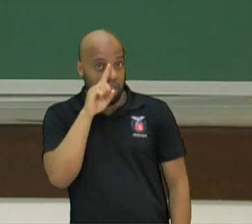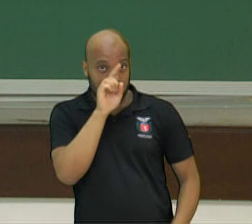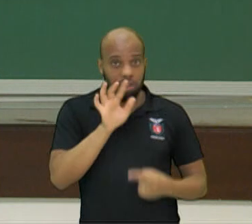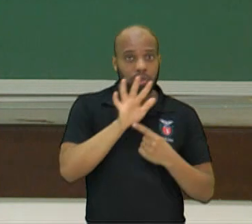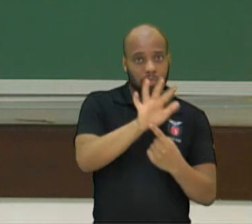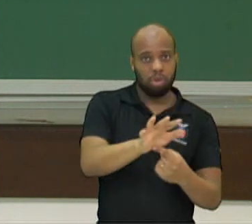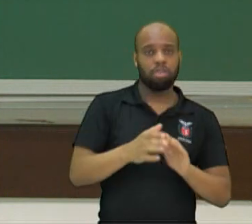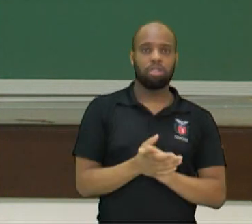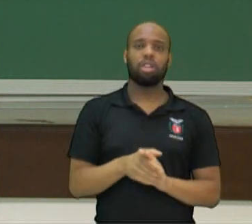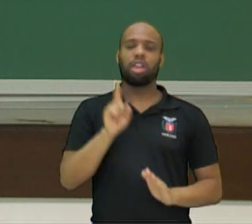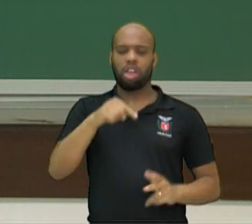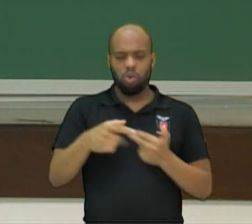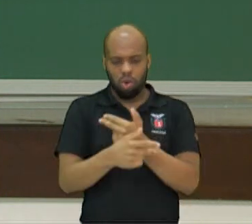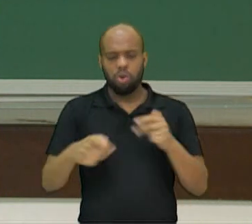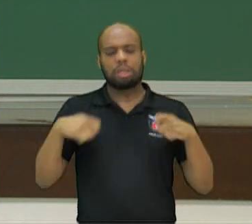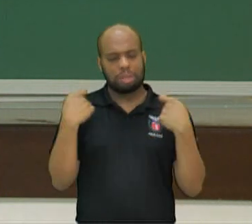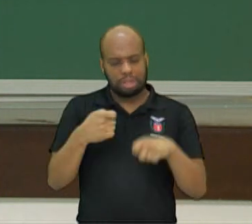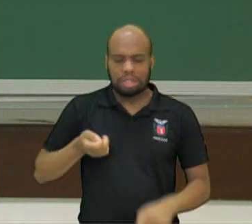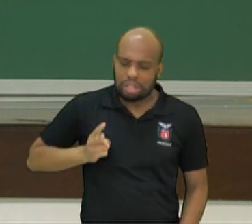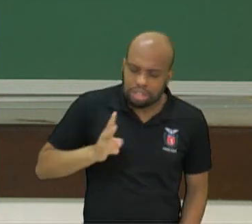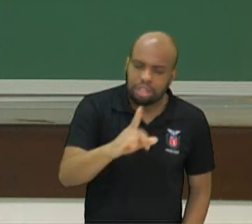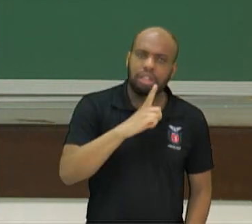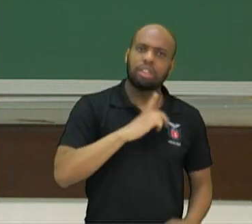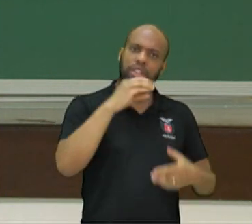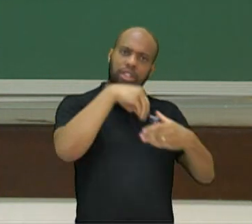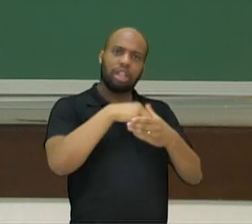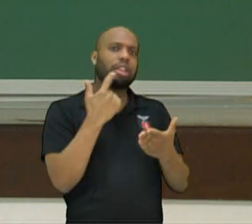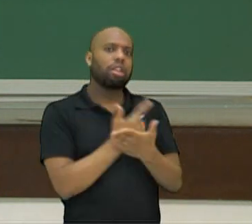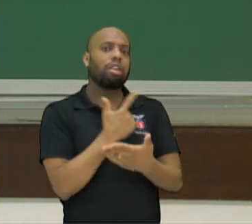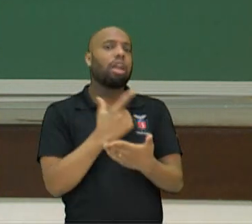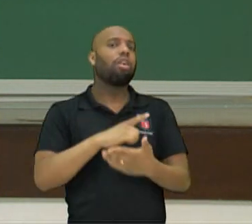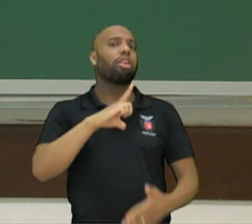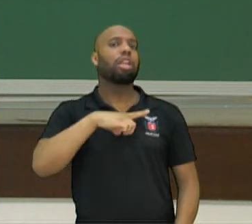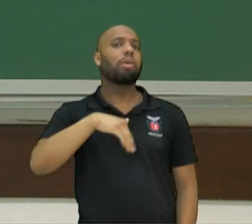Um ingrediente essencial dessas obras é a